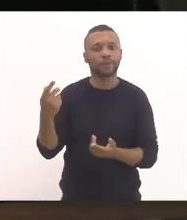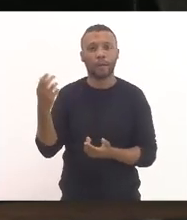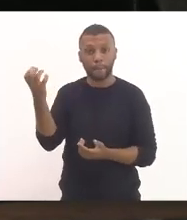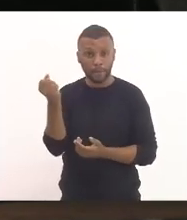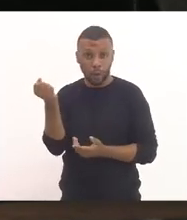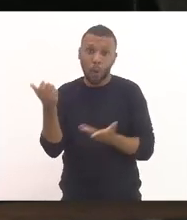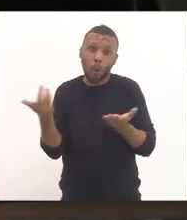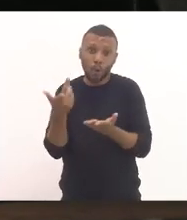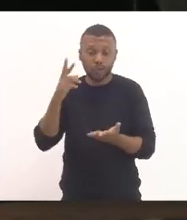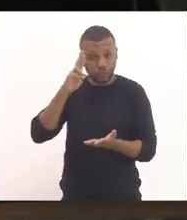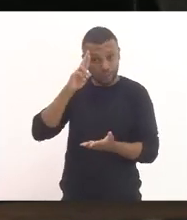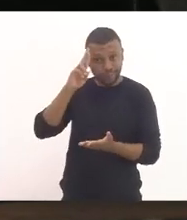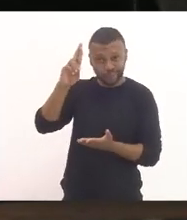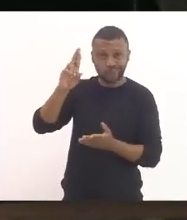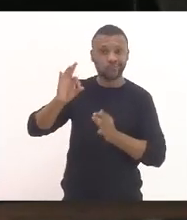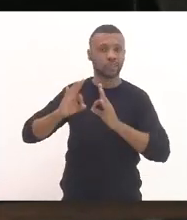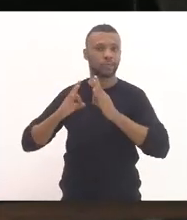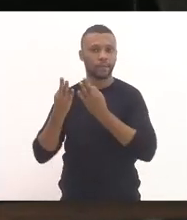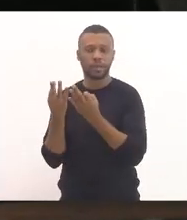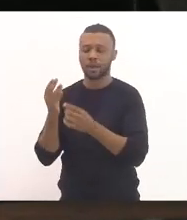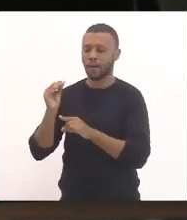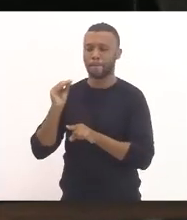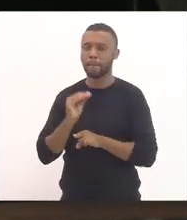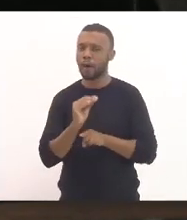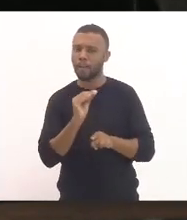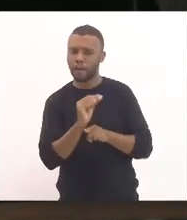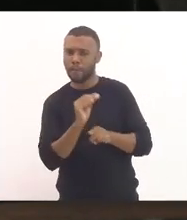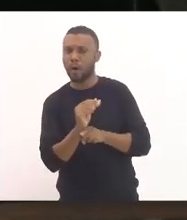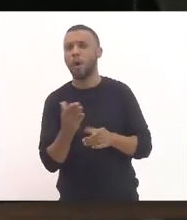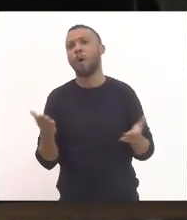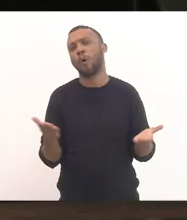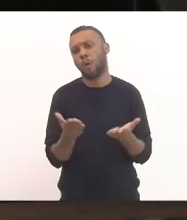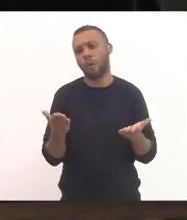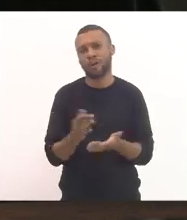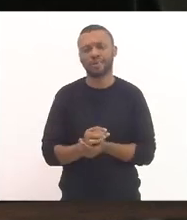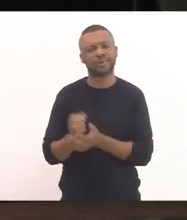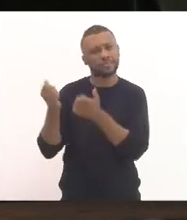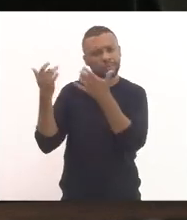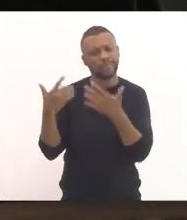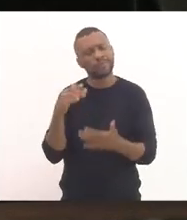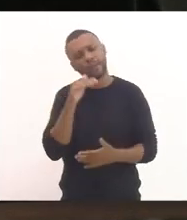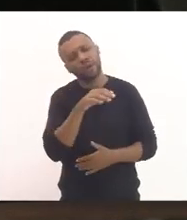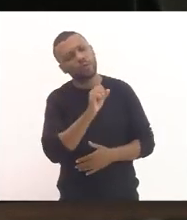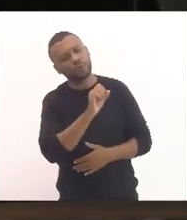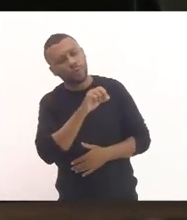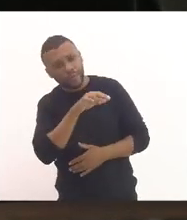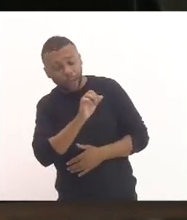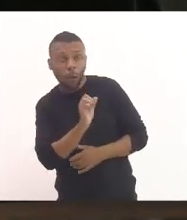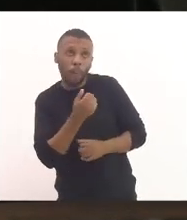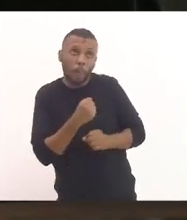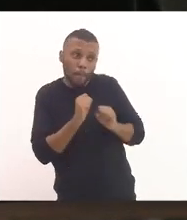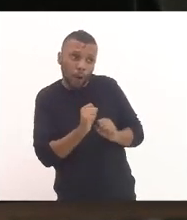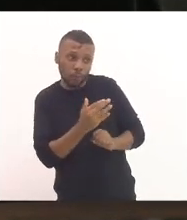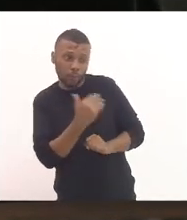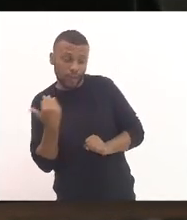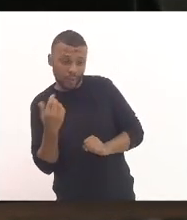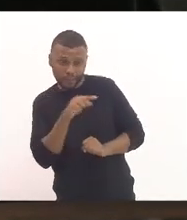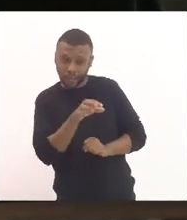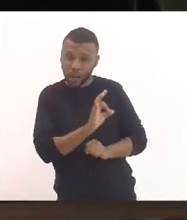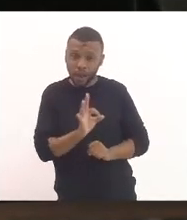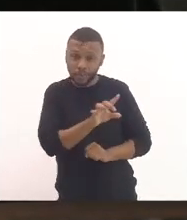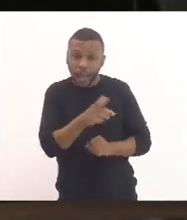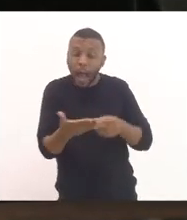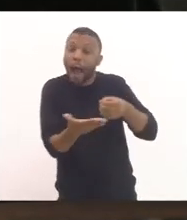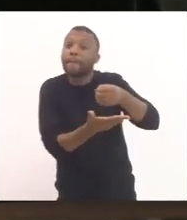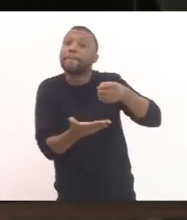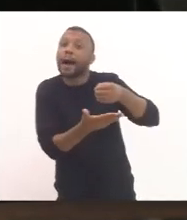eu sou chefe da família hoje eu cuido da minha família e ele falava assim Soninha eu posso morrer você não você